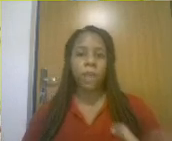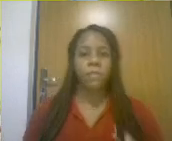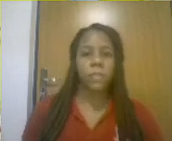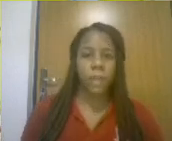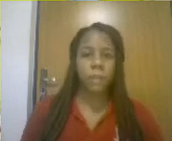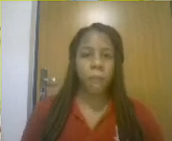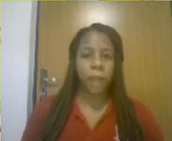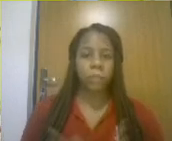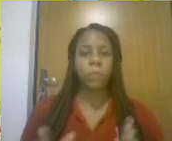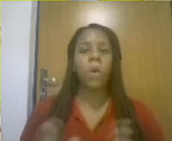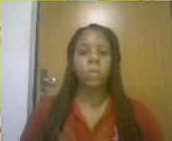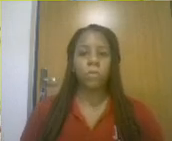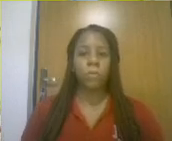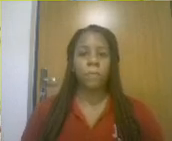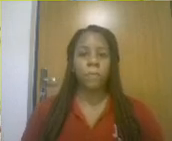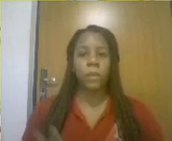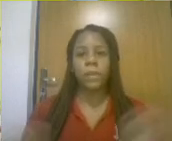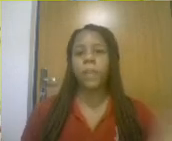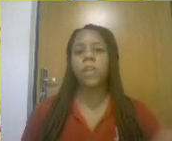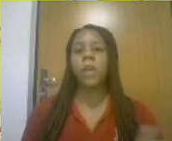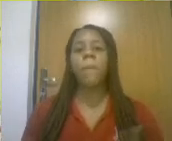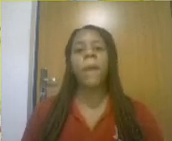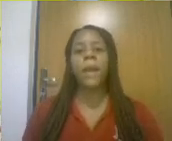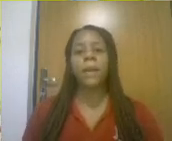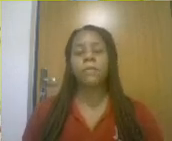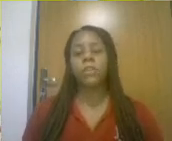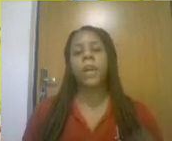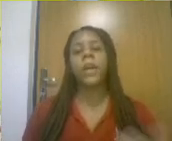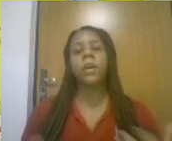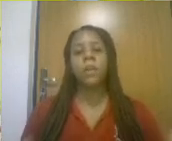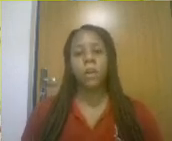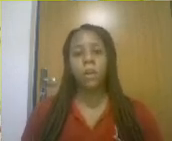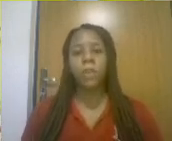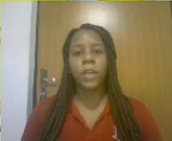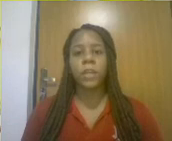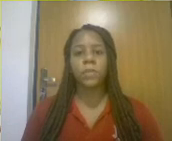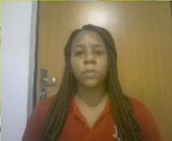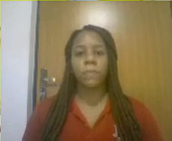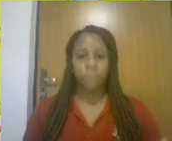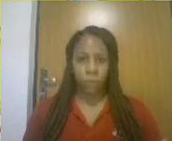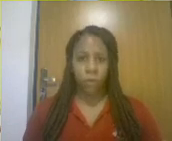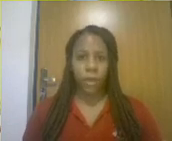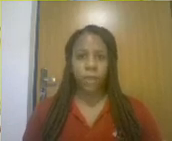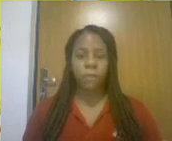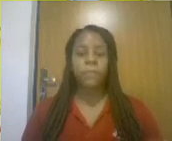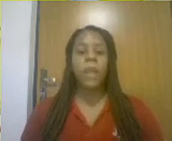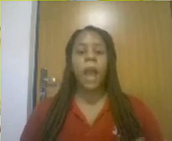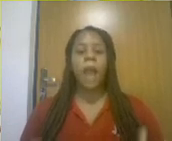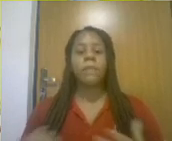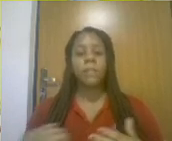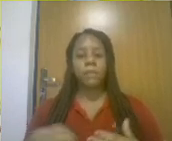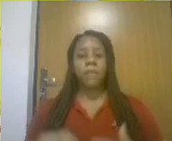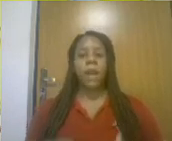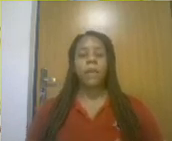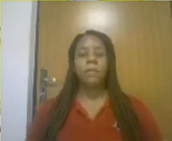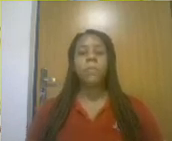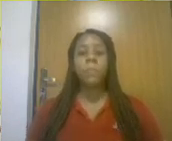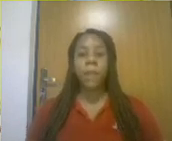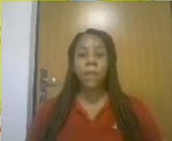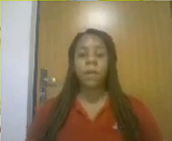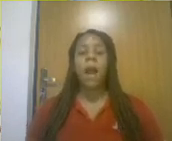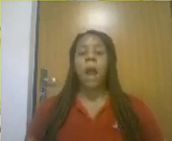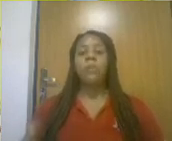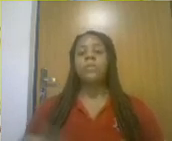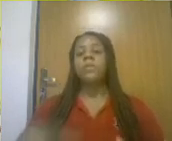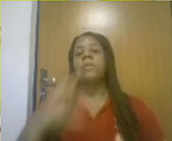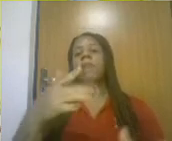que cuidava dos animais. Ponto. Isso aí já é um parágrafo, já é o início. Correto? Aí você vai para o